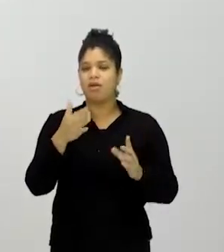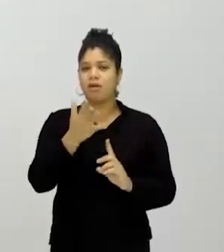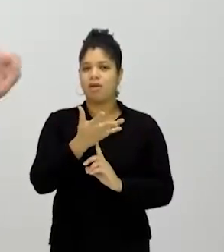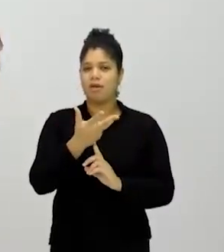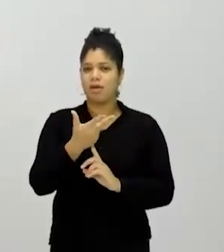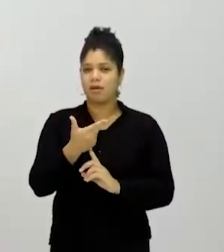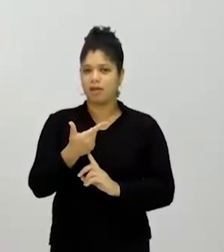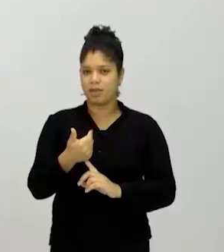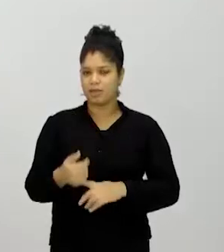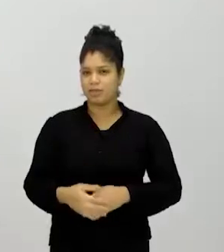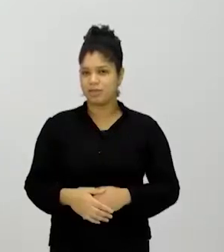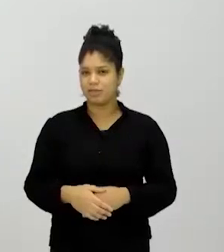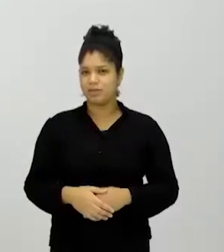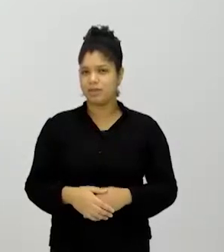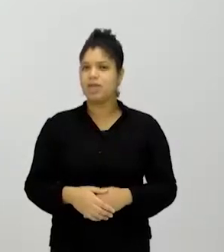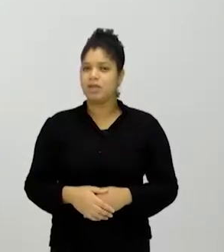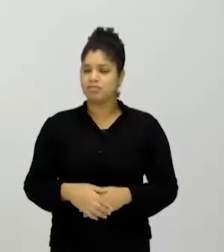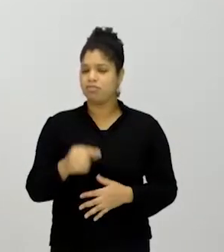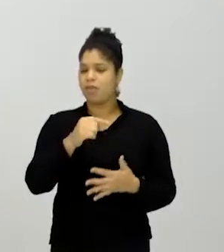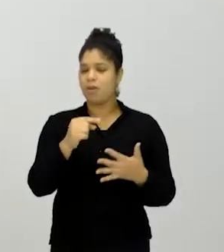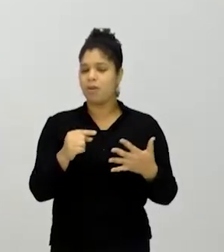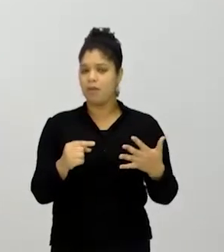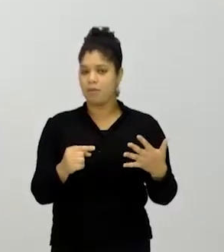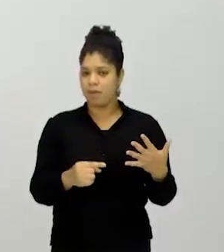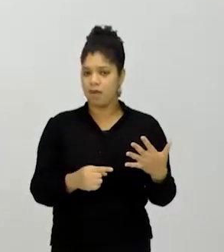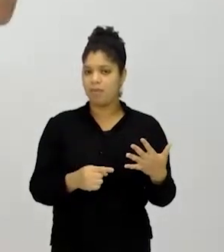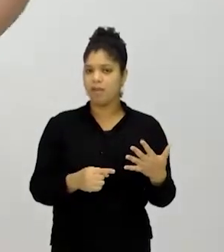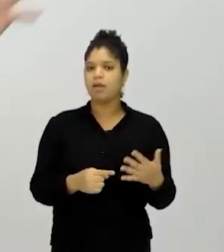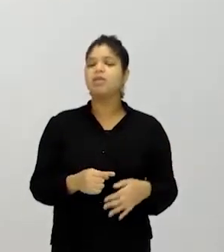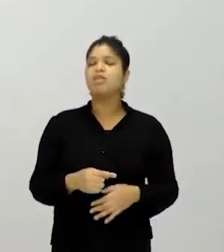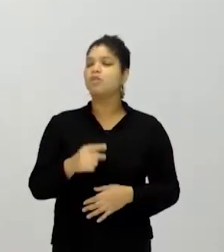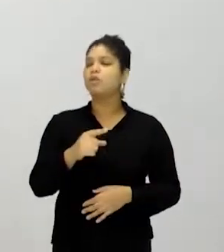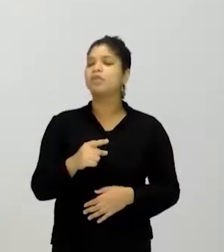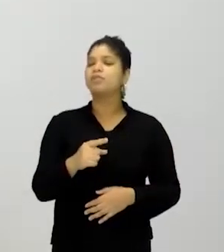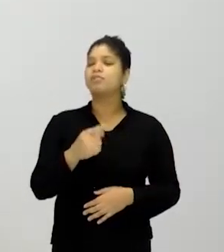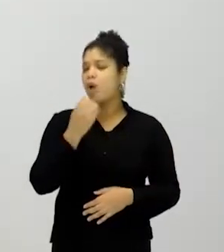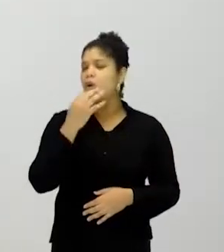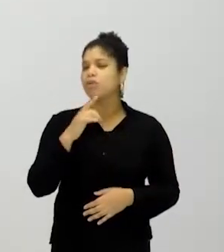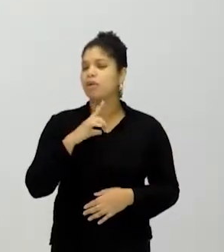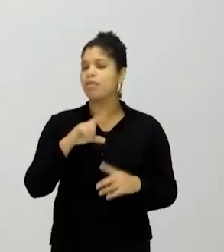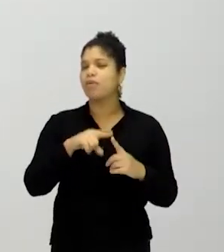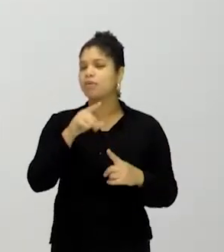tem seus benefícios também, que são bem próprios. Exato. Como que é trabalhar com arte?